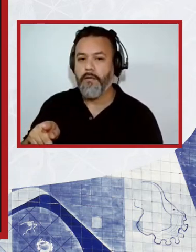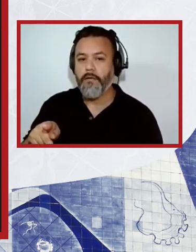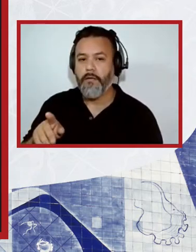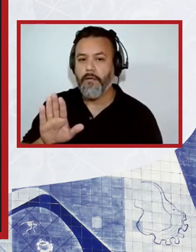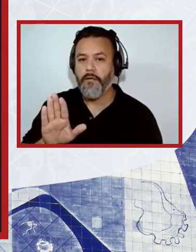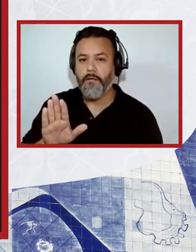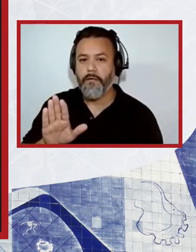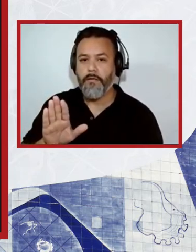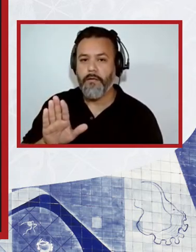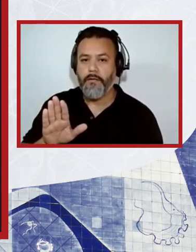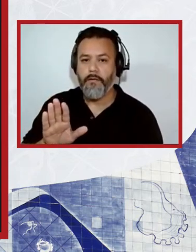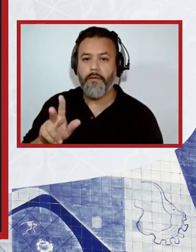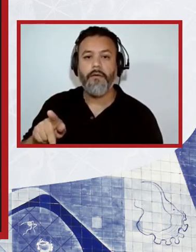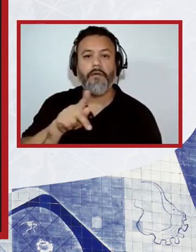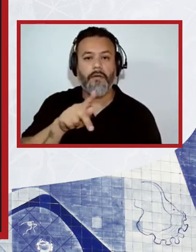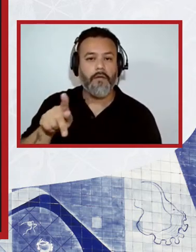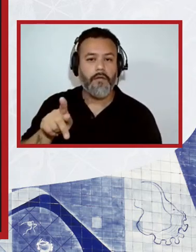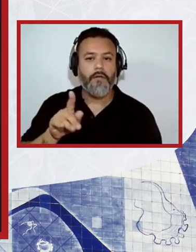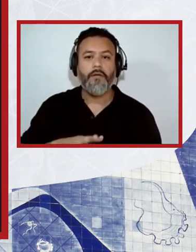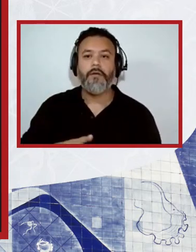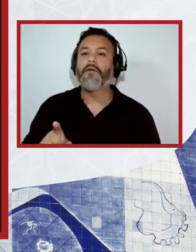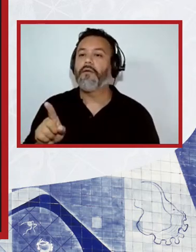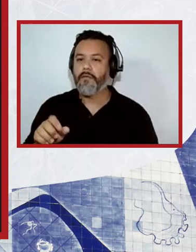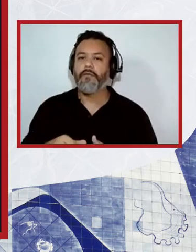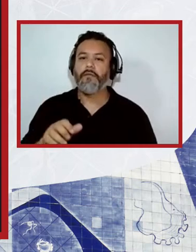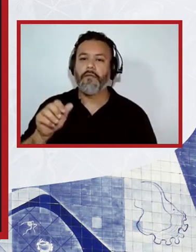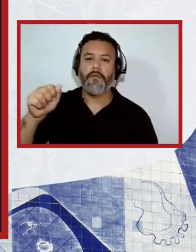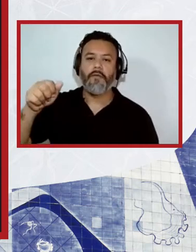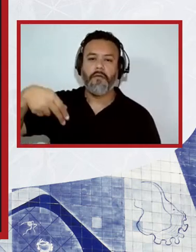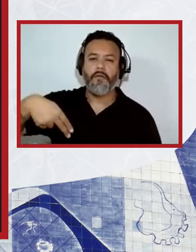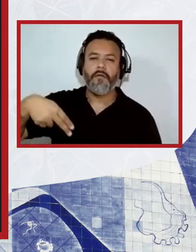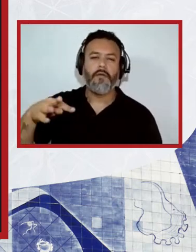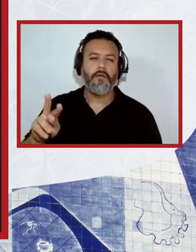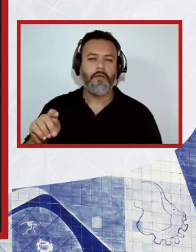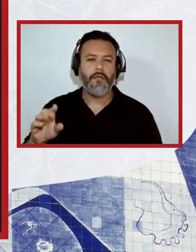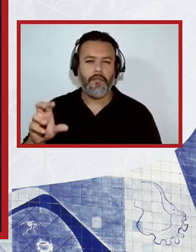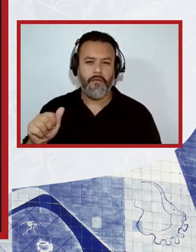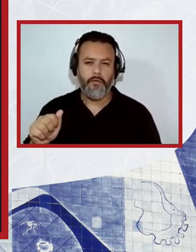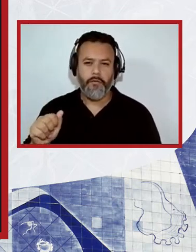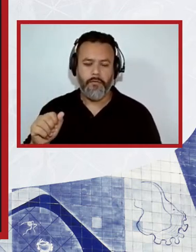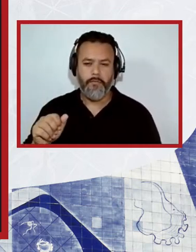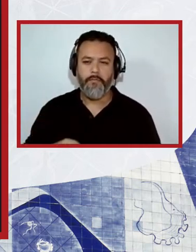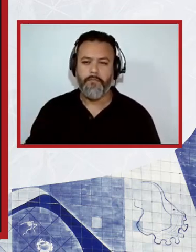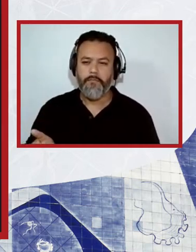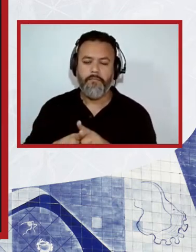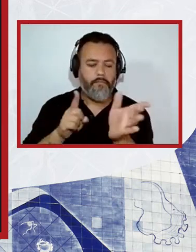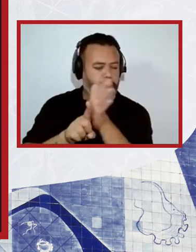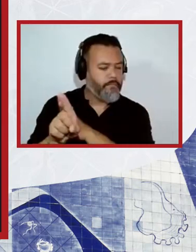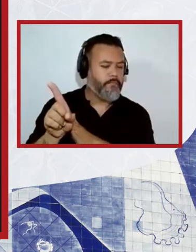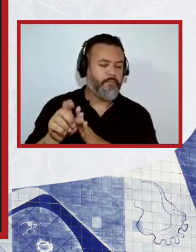obrigada. E para o professor Antônio Borges, queria deixar uma pergunta.